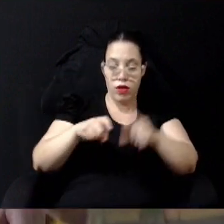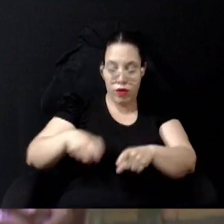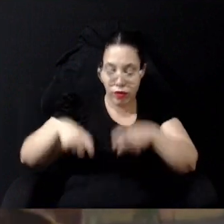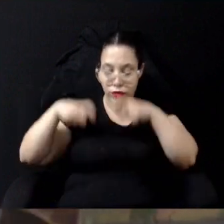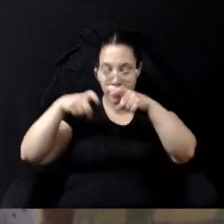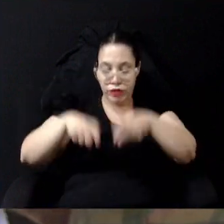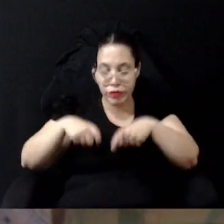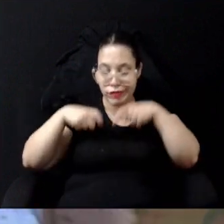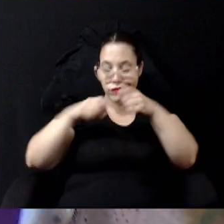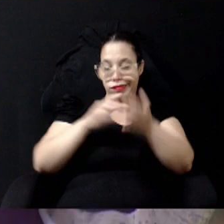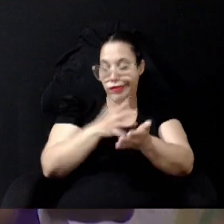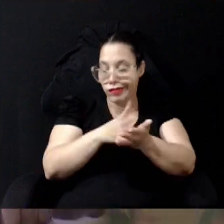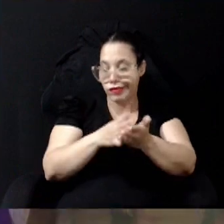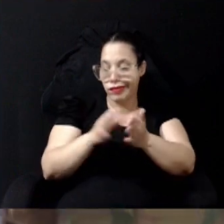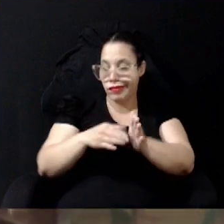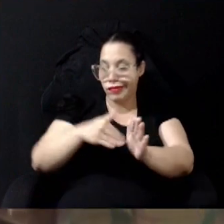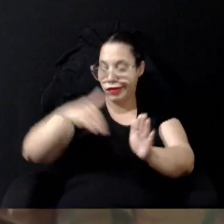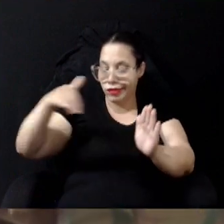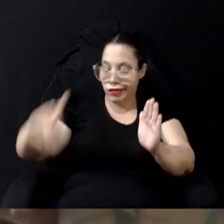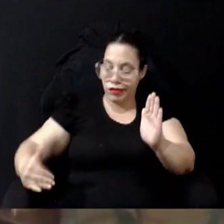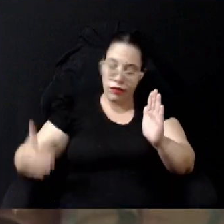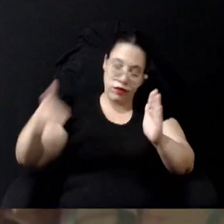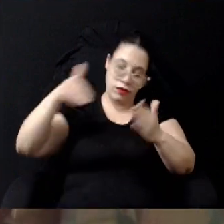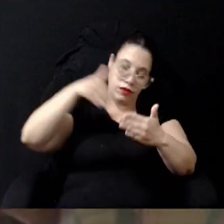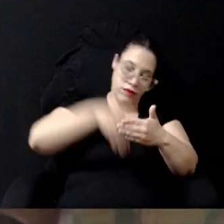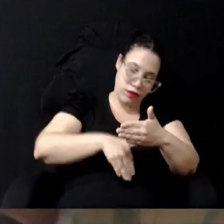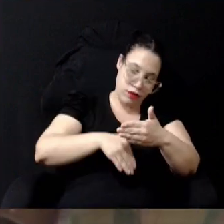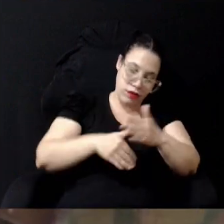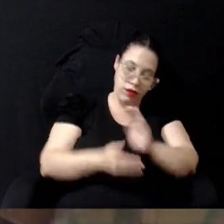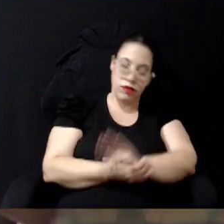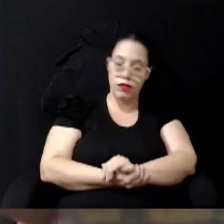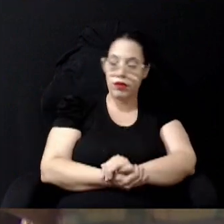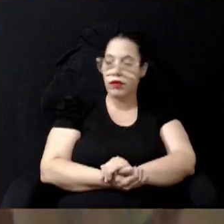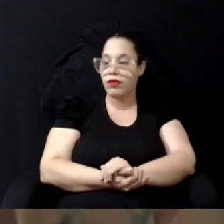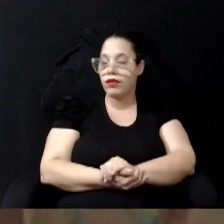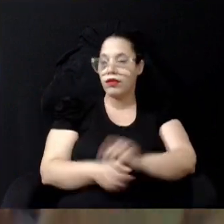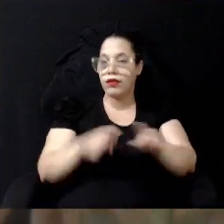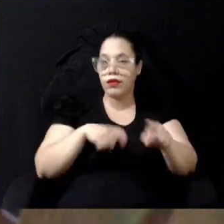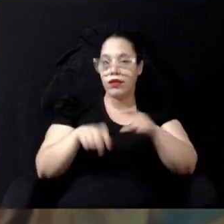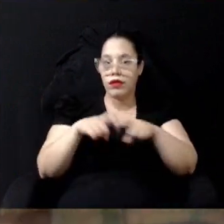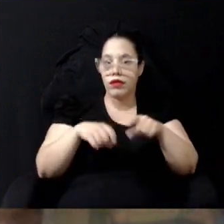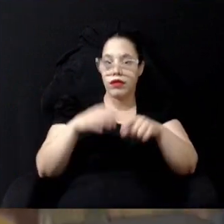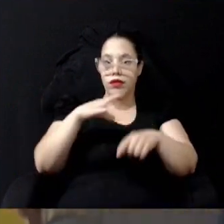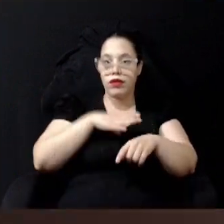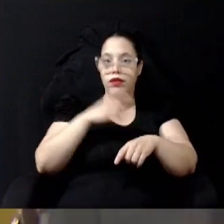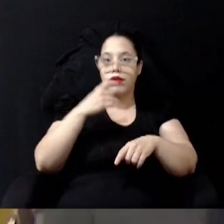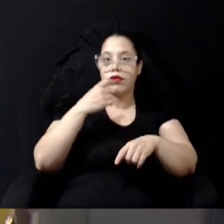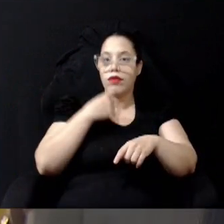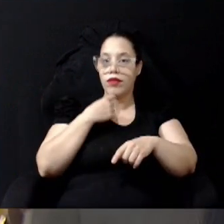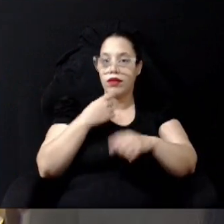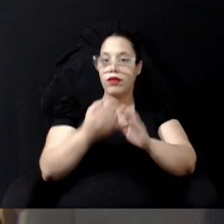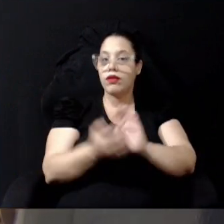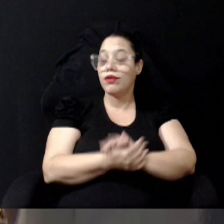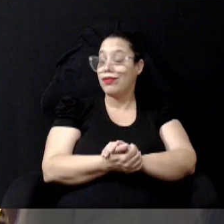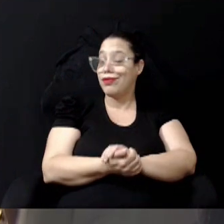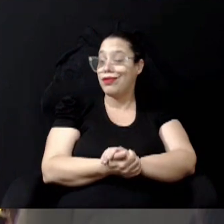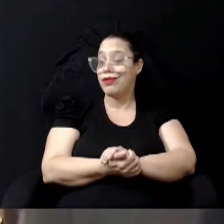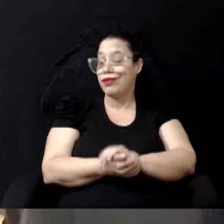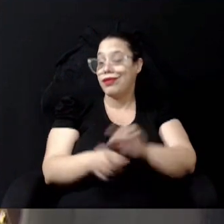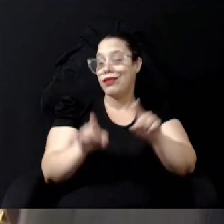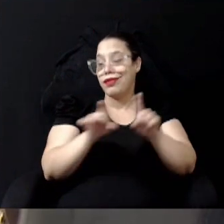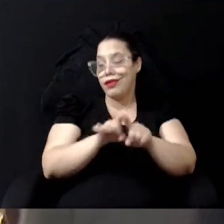de bumbo dentro e fora do roçado. Na cidade de Campinas também tenho